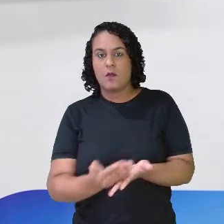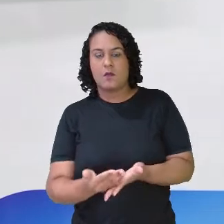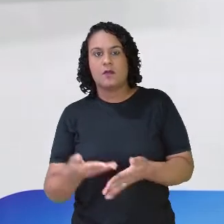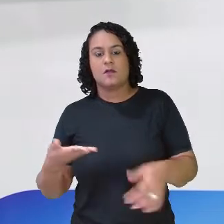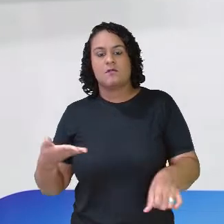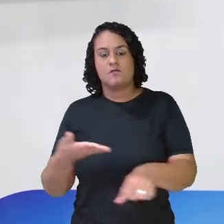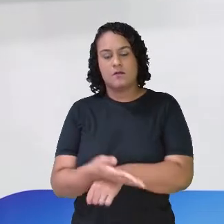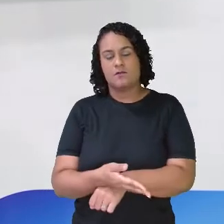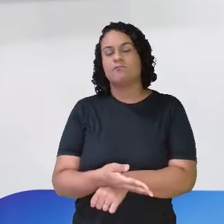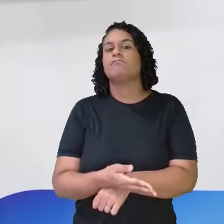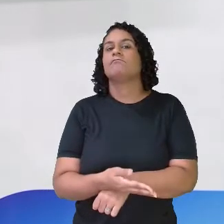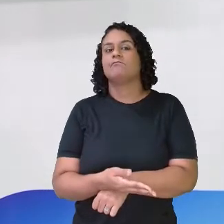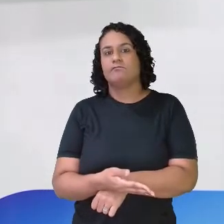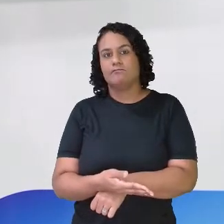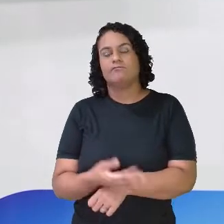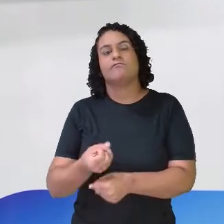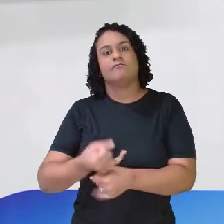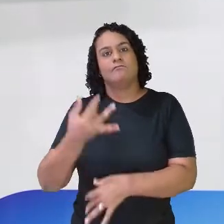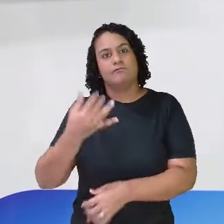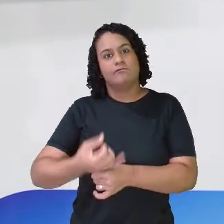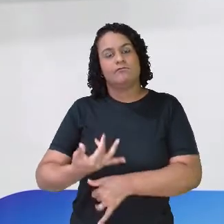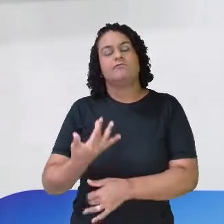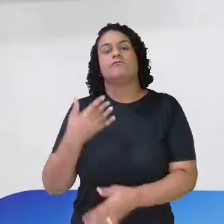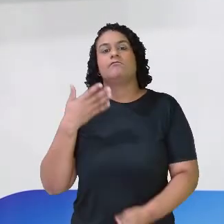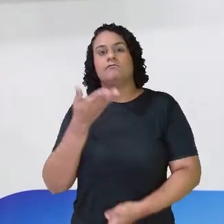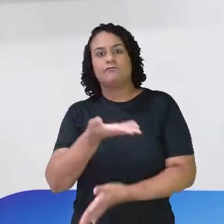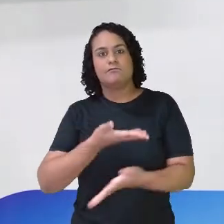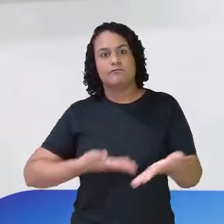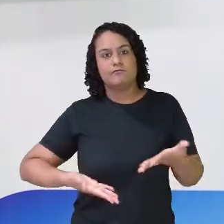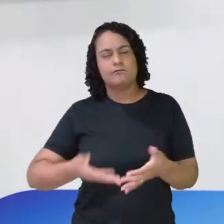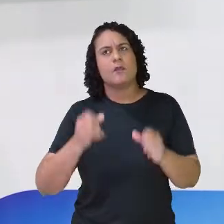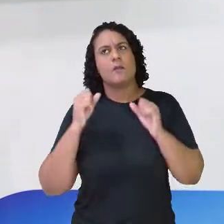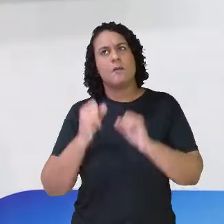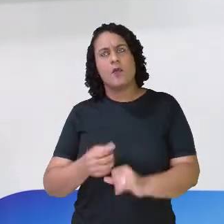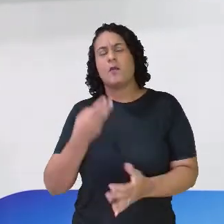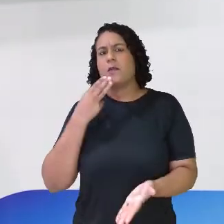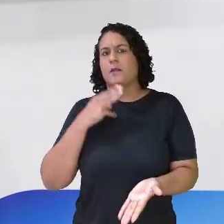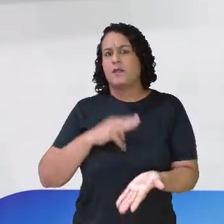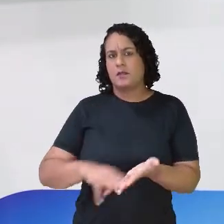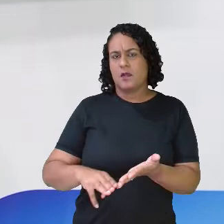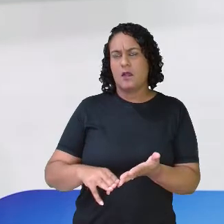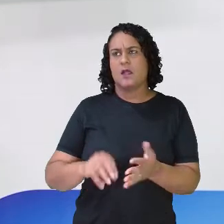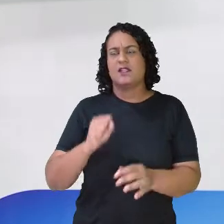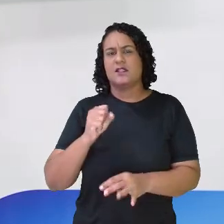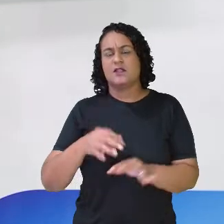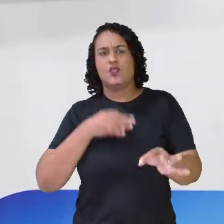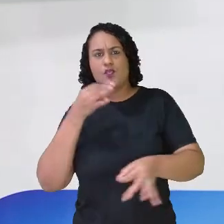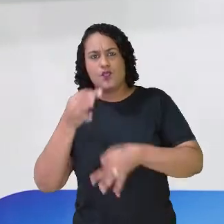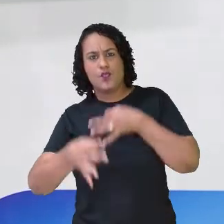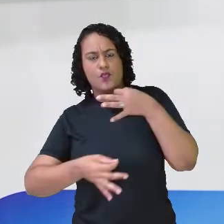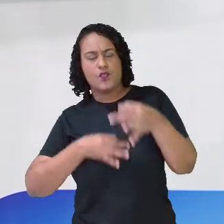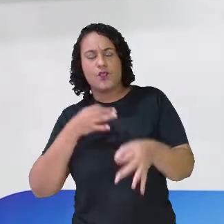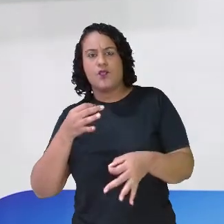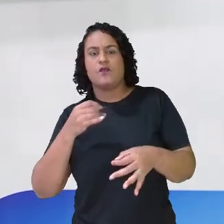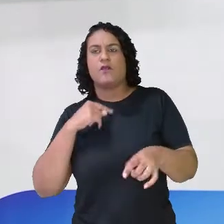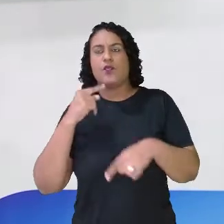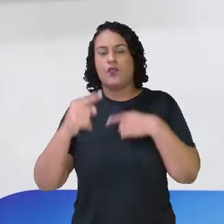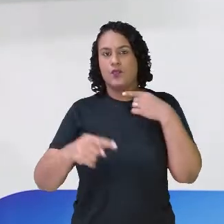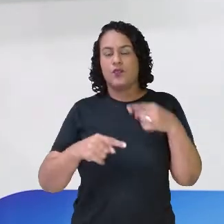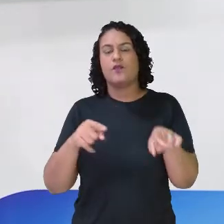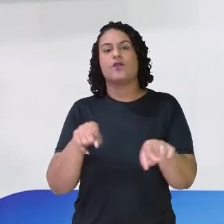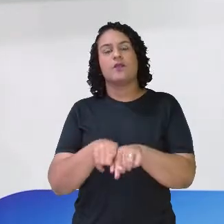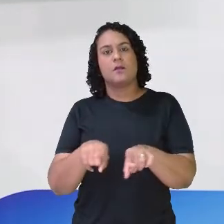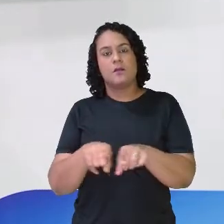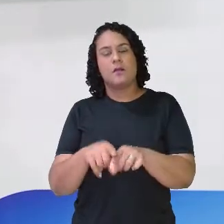gente. Você pode mandar sua dúvida, o seu recadinho, pode responder aos desafios, né?